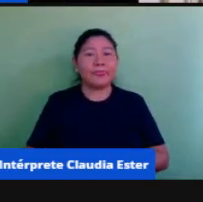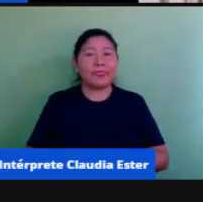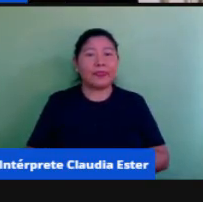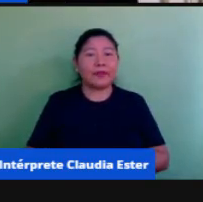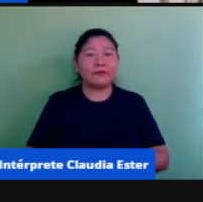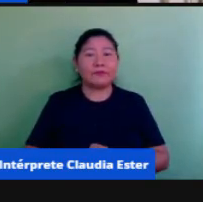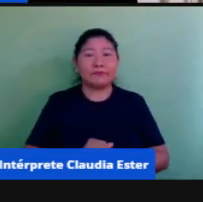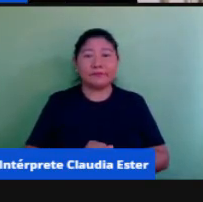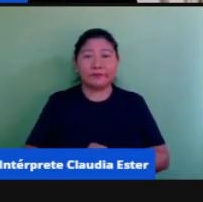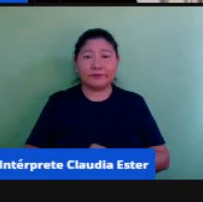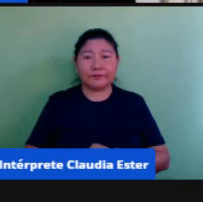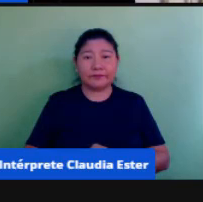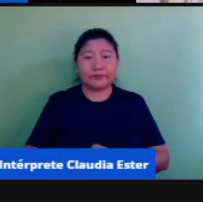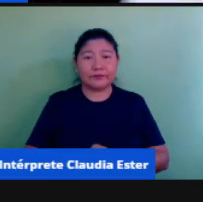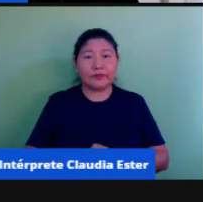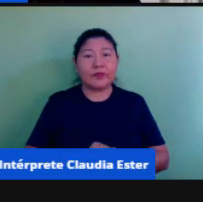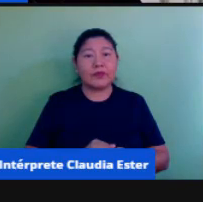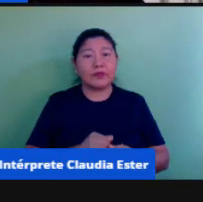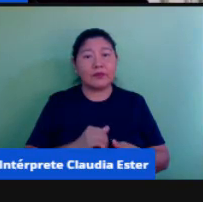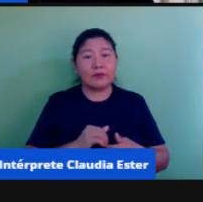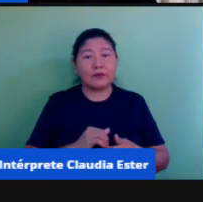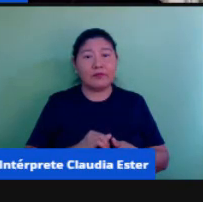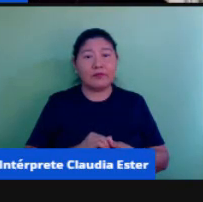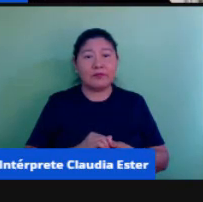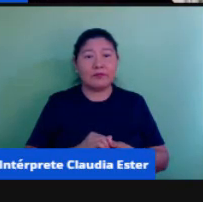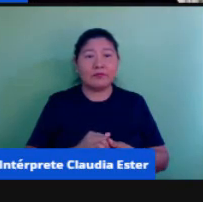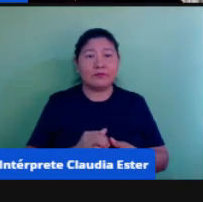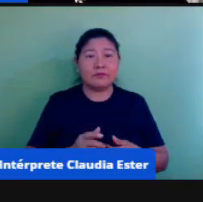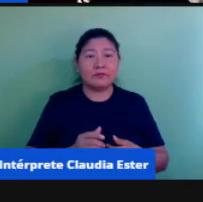No próximo slide,